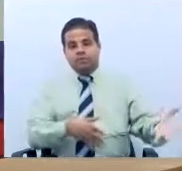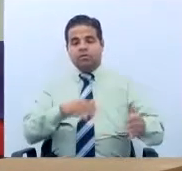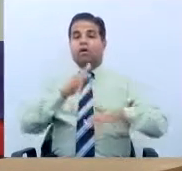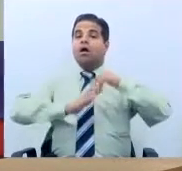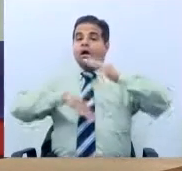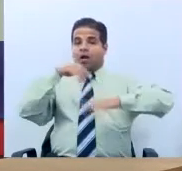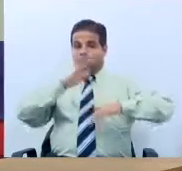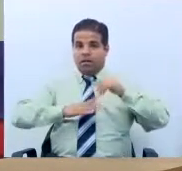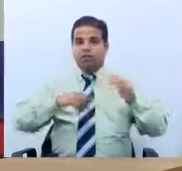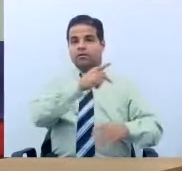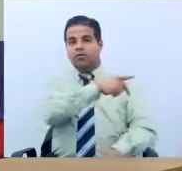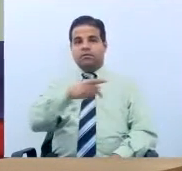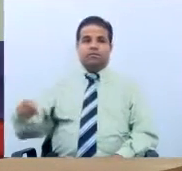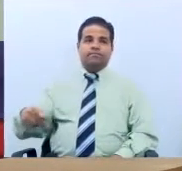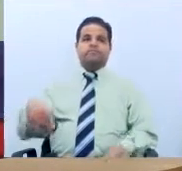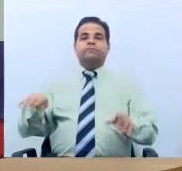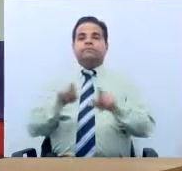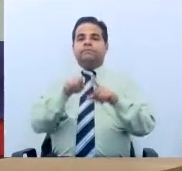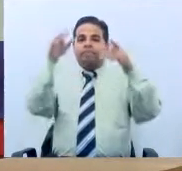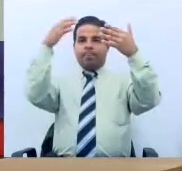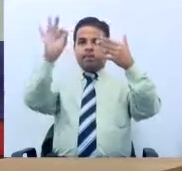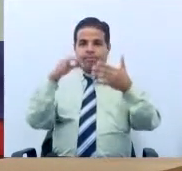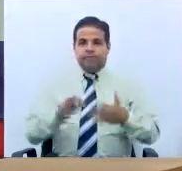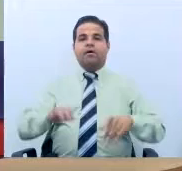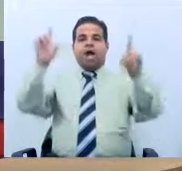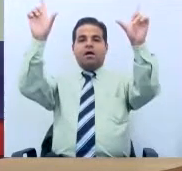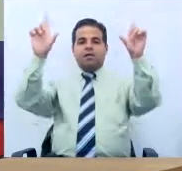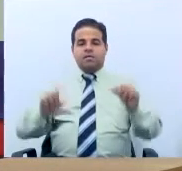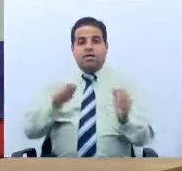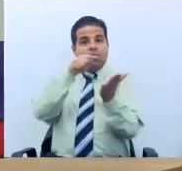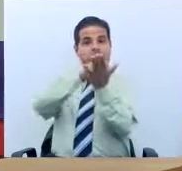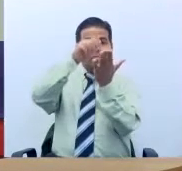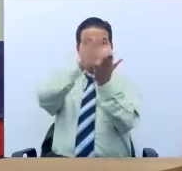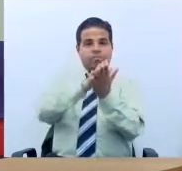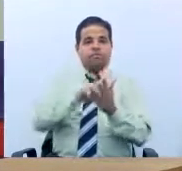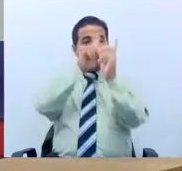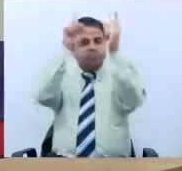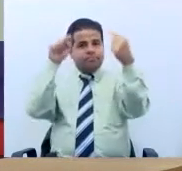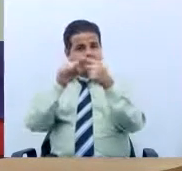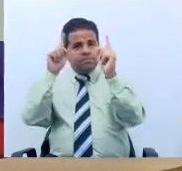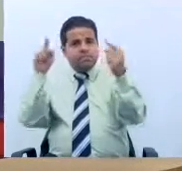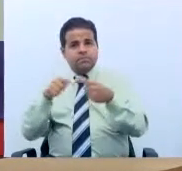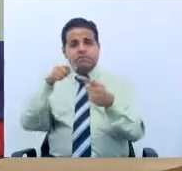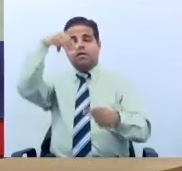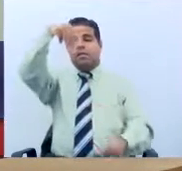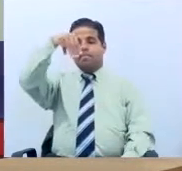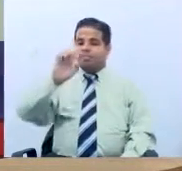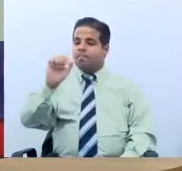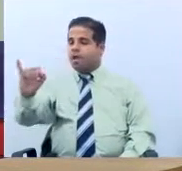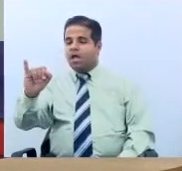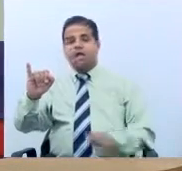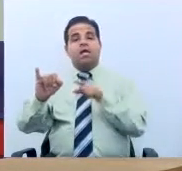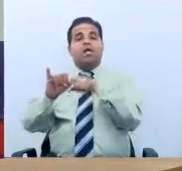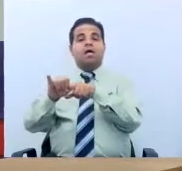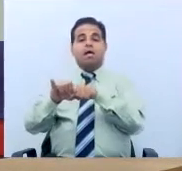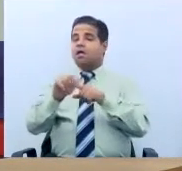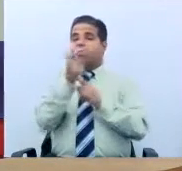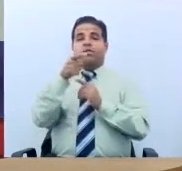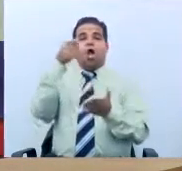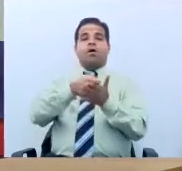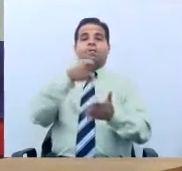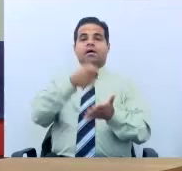serviço público, critérios de redução de multas aplicadas, e o MEI também estará